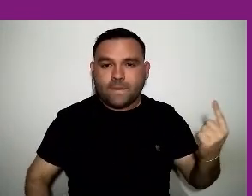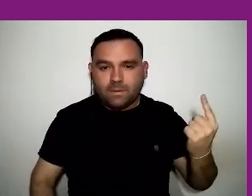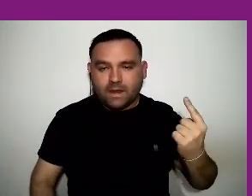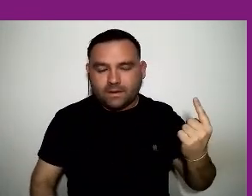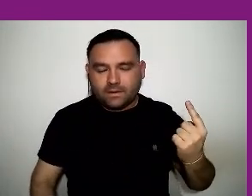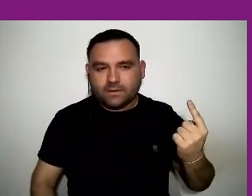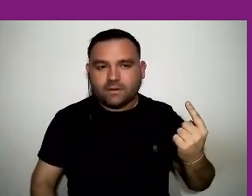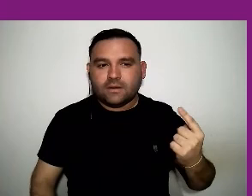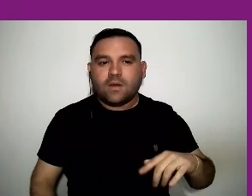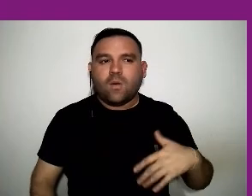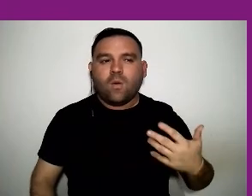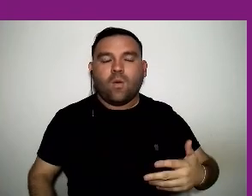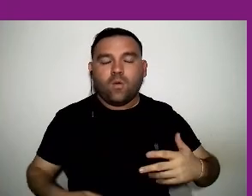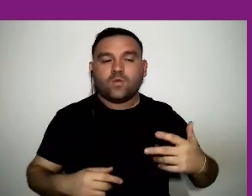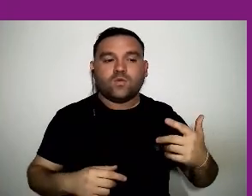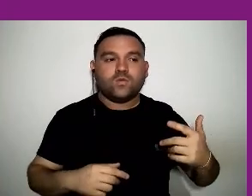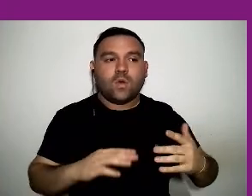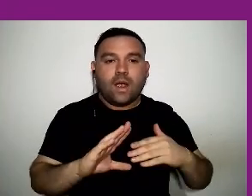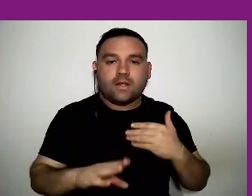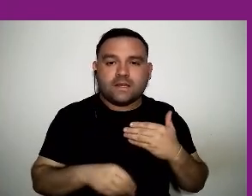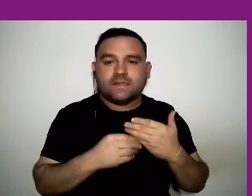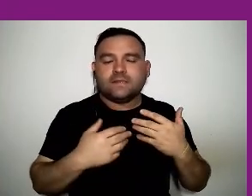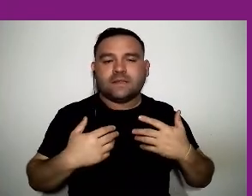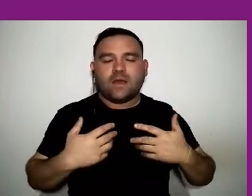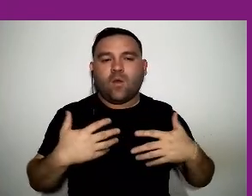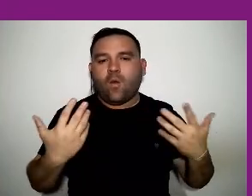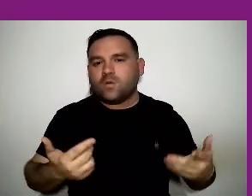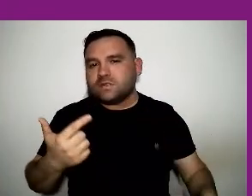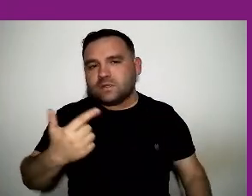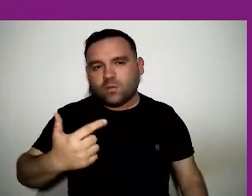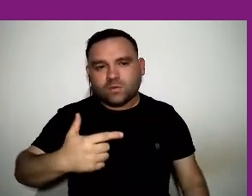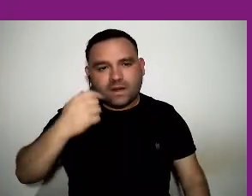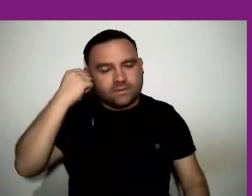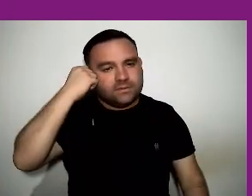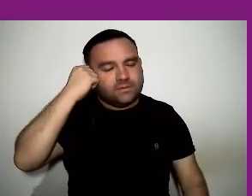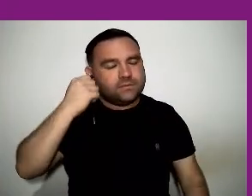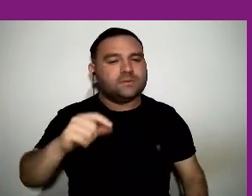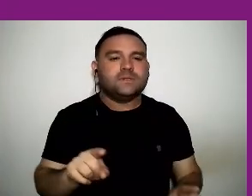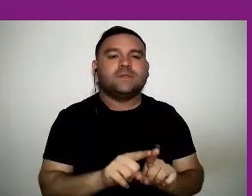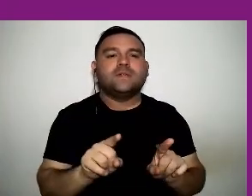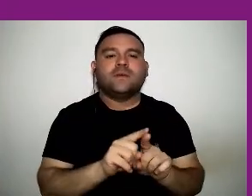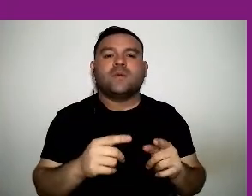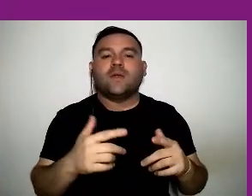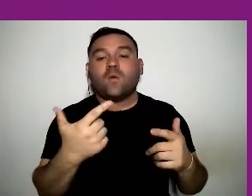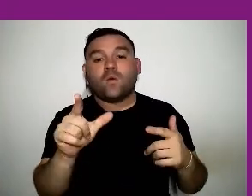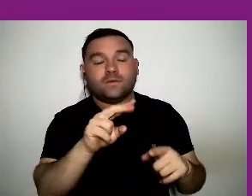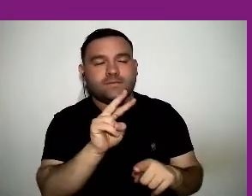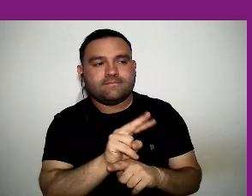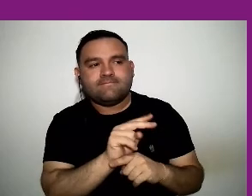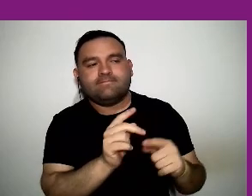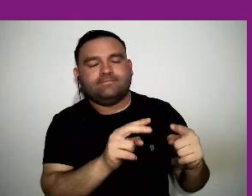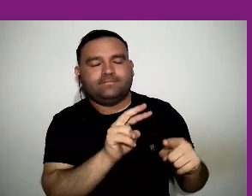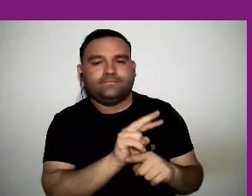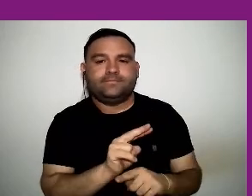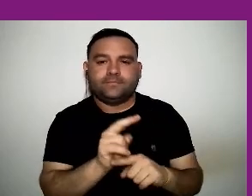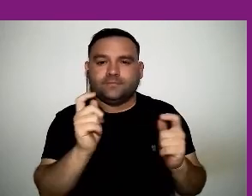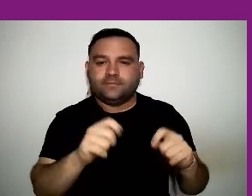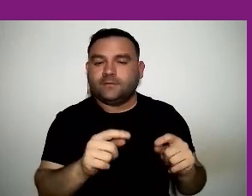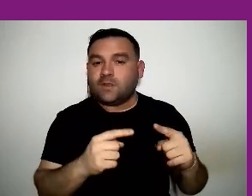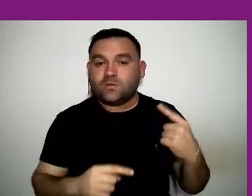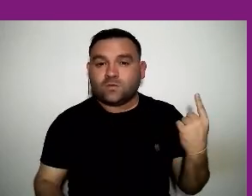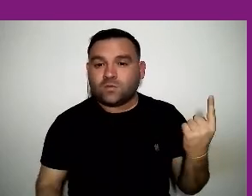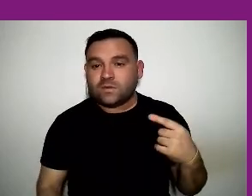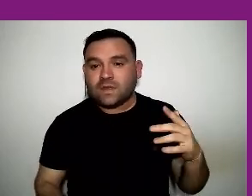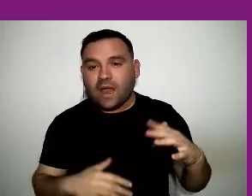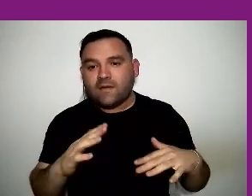pulmonar, seja em lesão pulmonar extrapulmonar ou secundária, né? Uma forma de se monitorizar isso, quando nós não